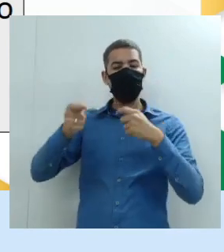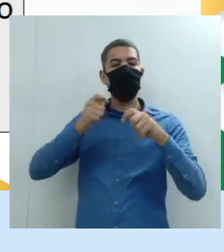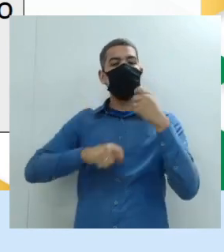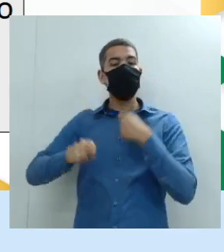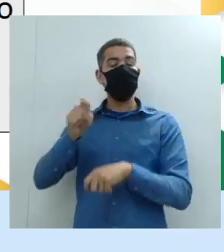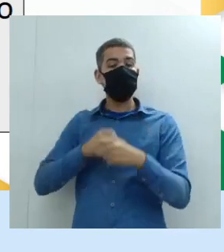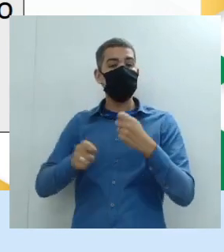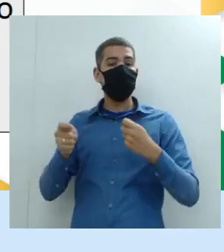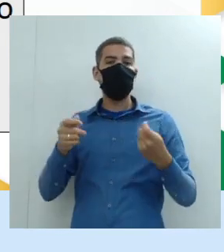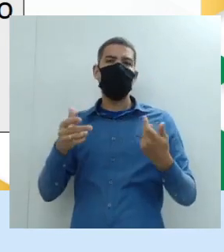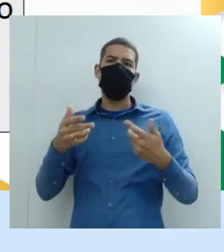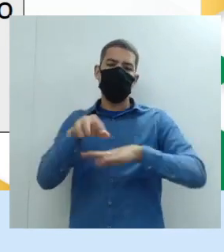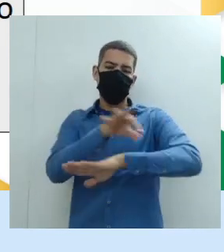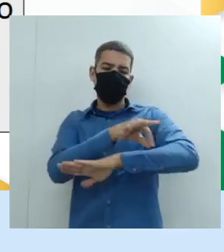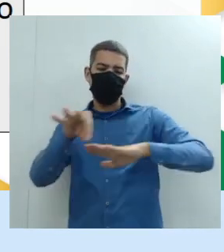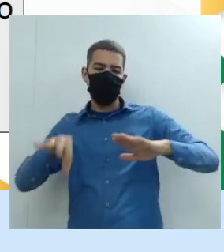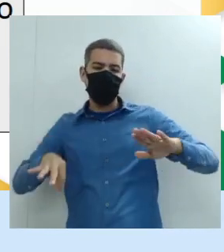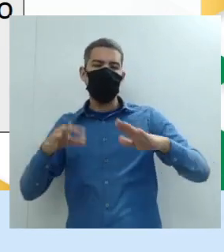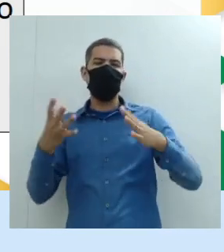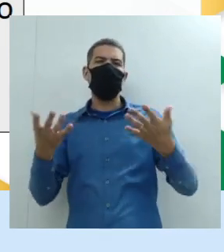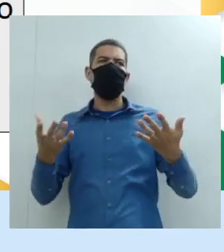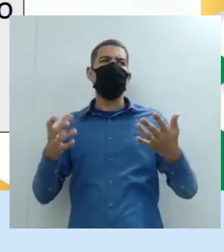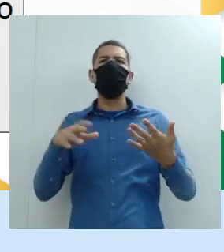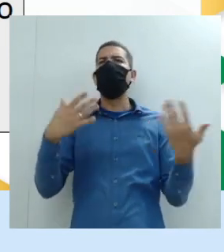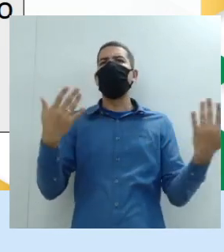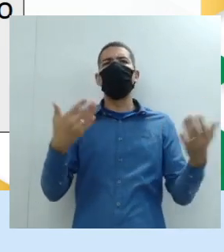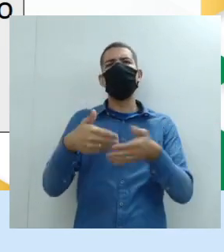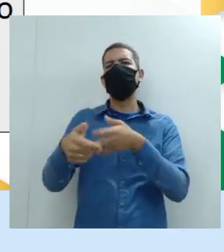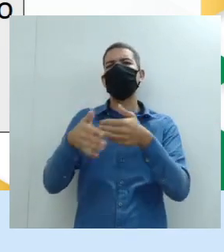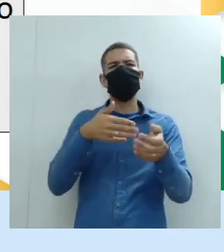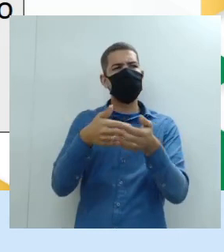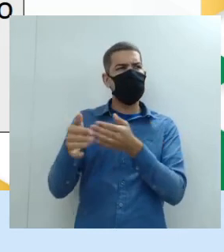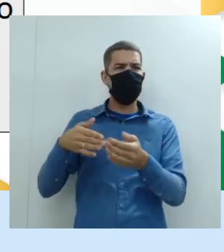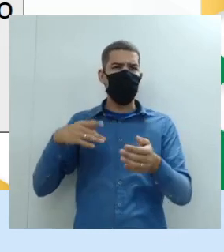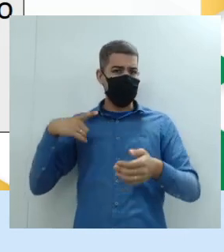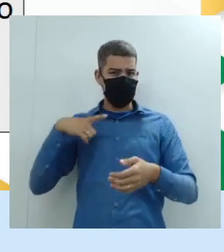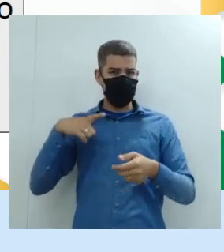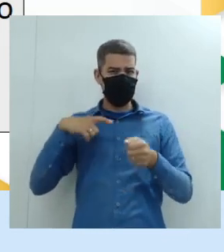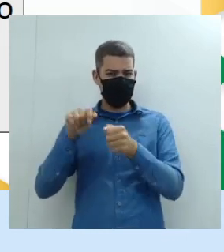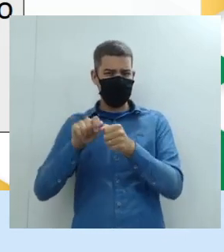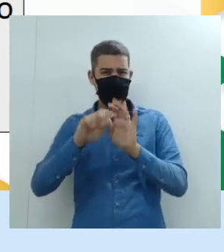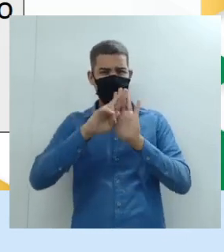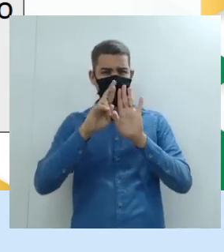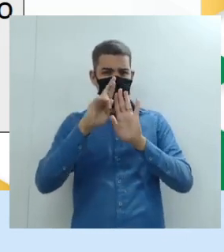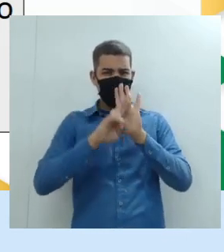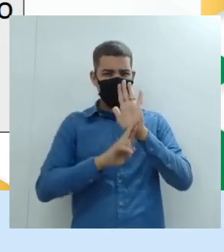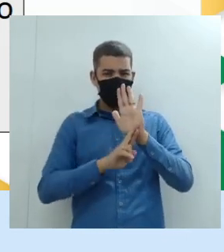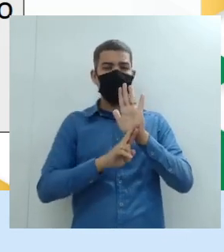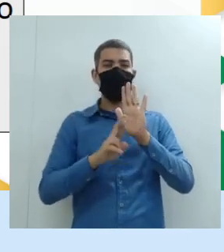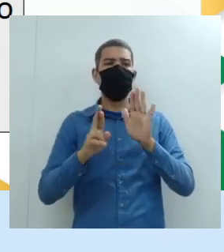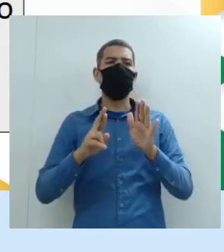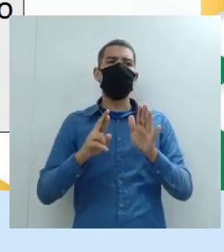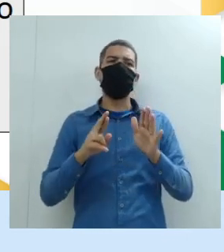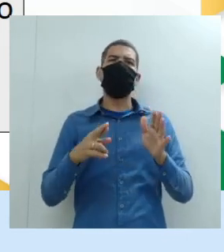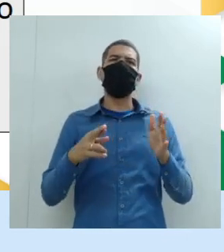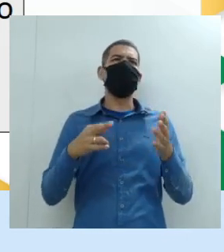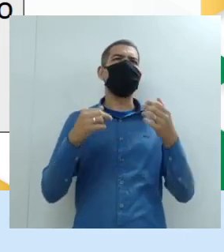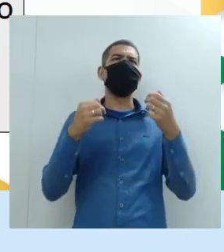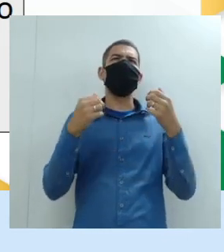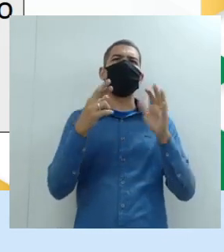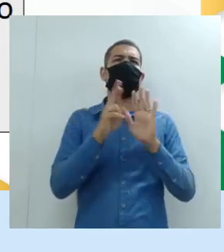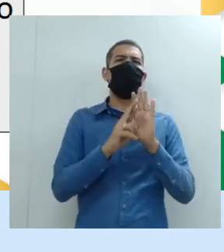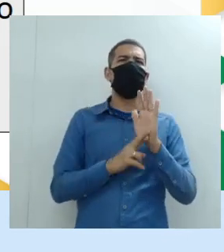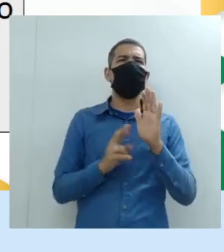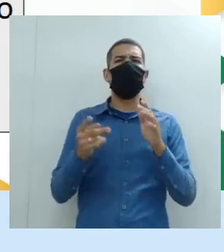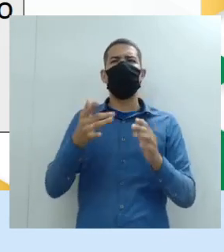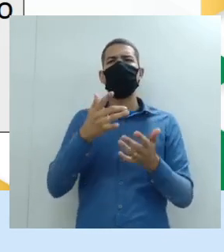administração, engenharia, quem for trabalhar com qualquer área que tenha que fazer relatórios, pode ser na área da saúde, na